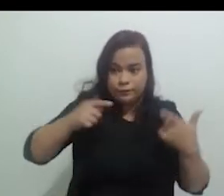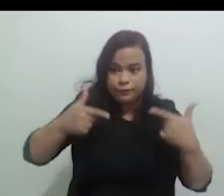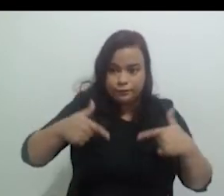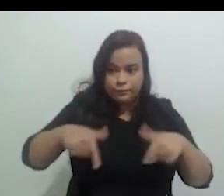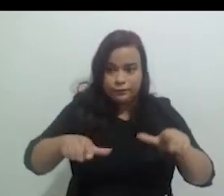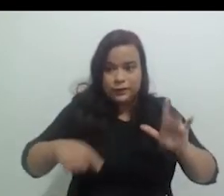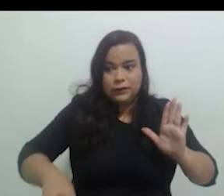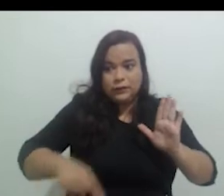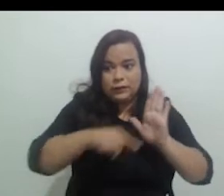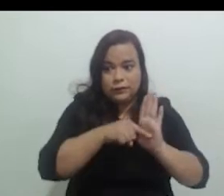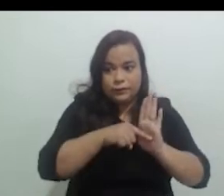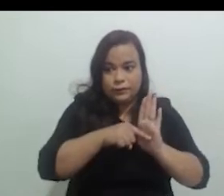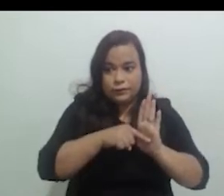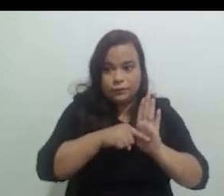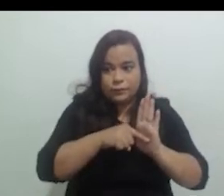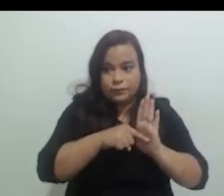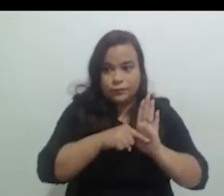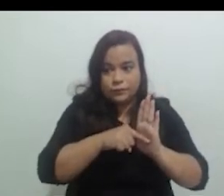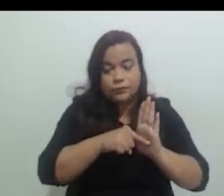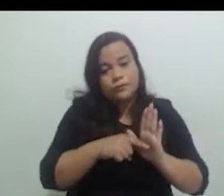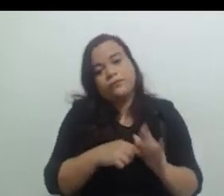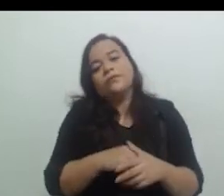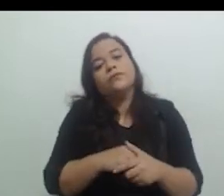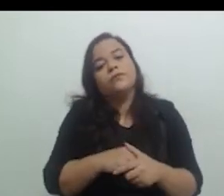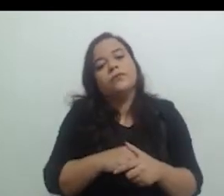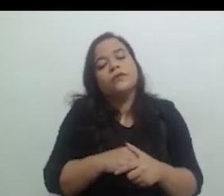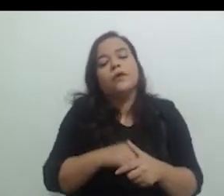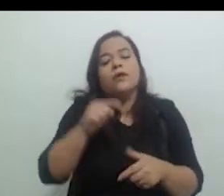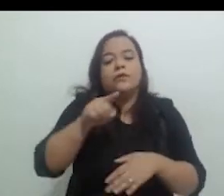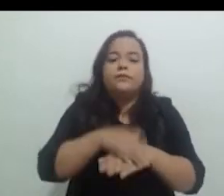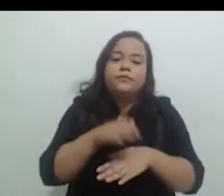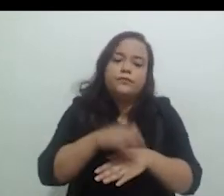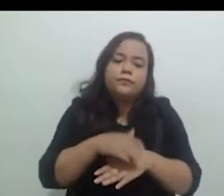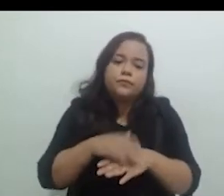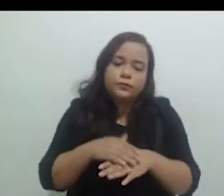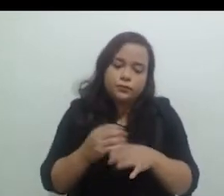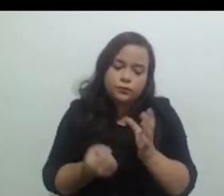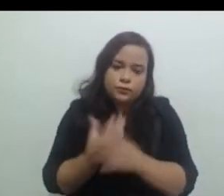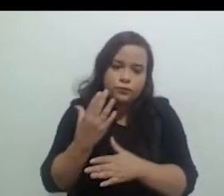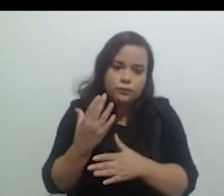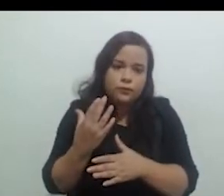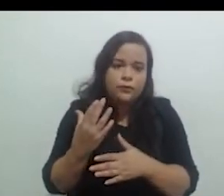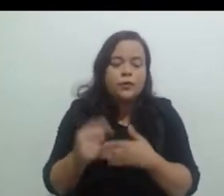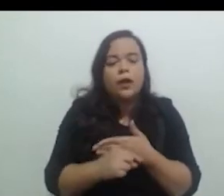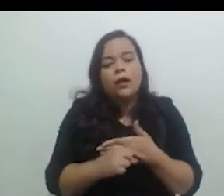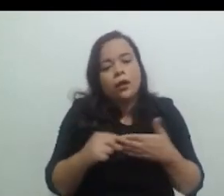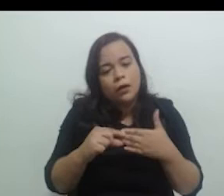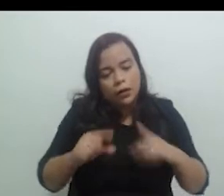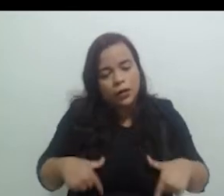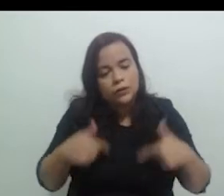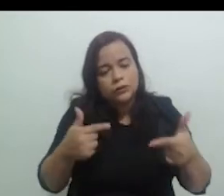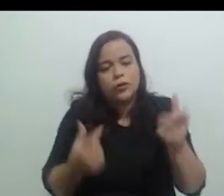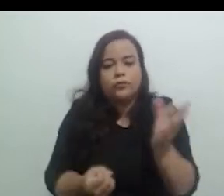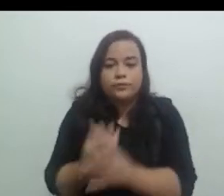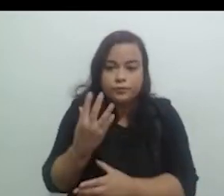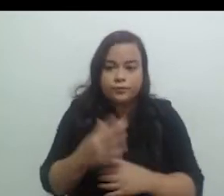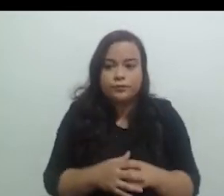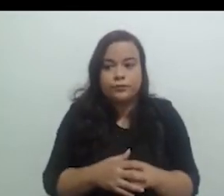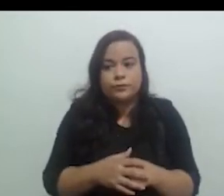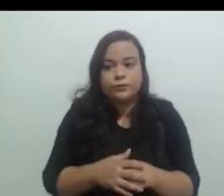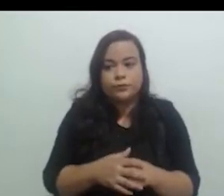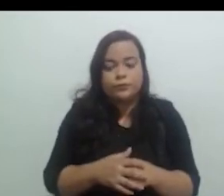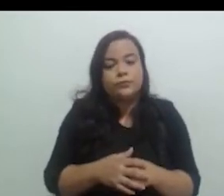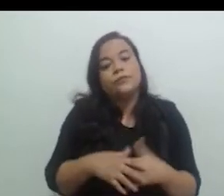fato alegado pelos autores da ação originária, uma vez que não corresponde com a realidade dos